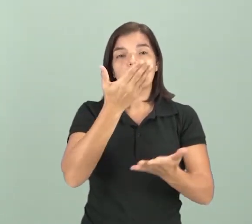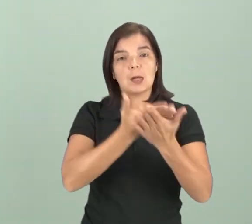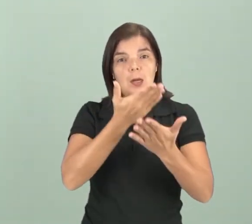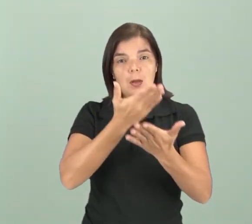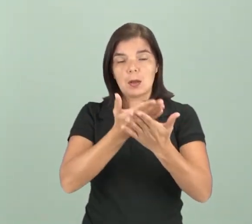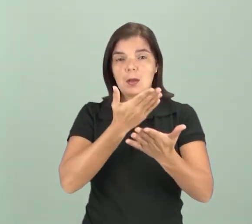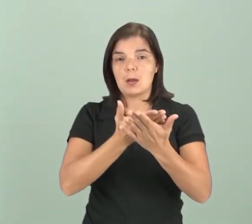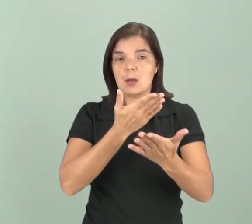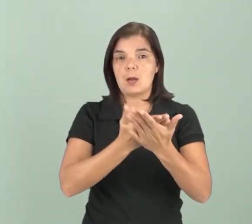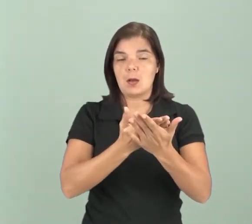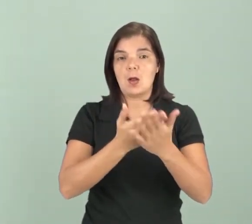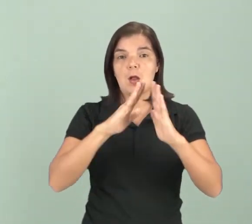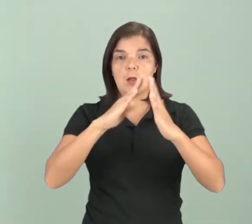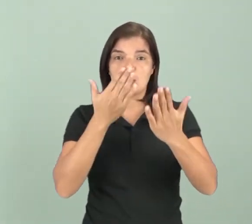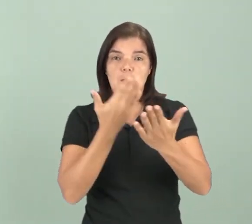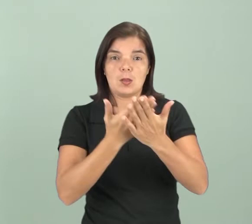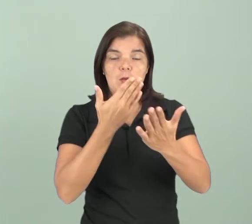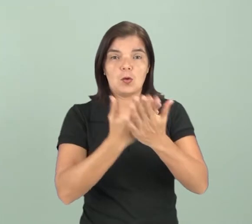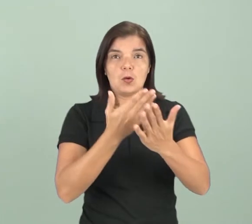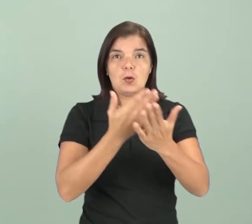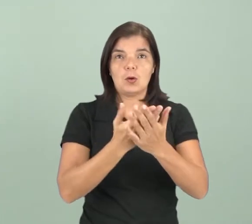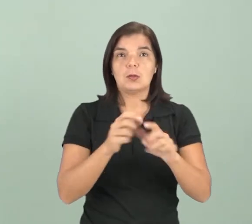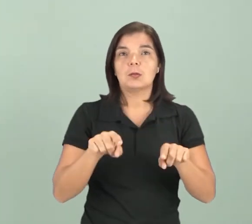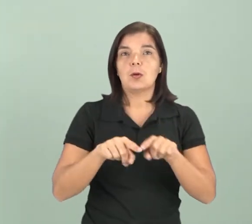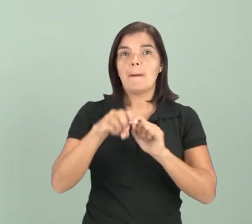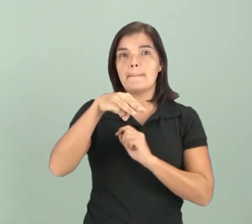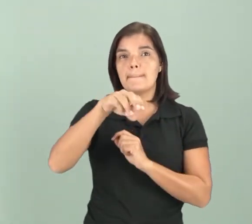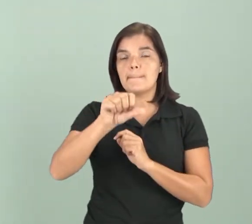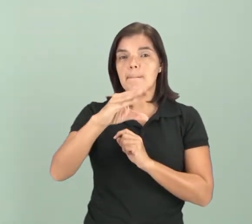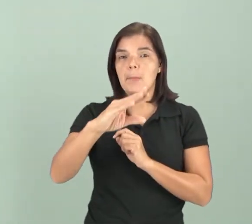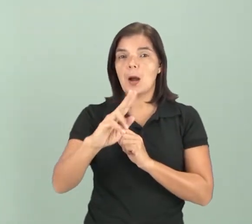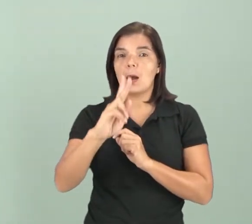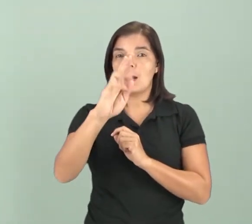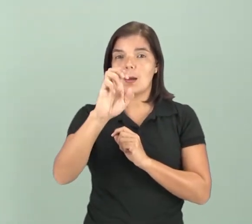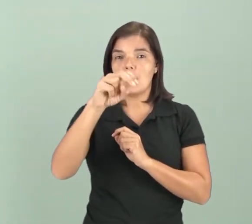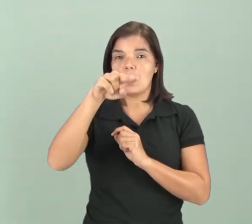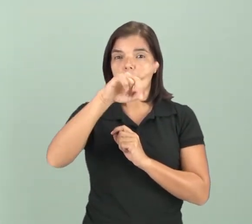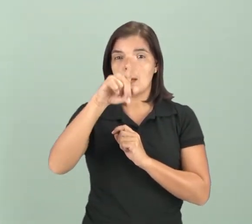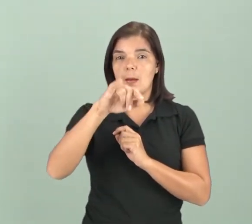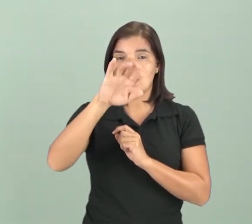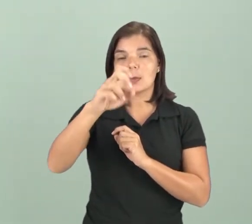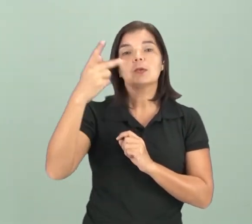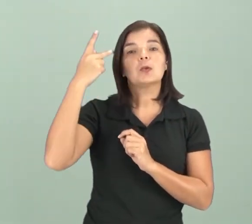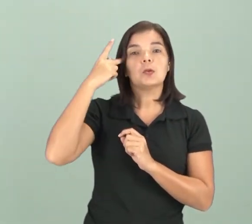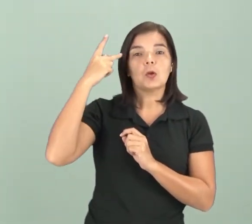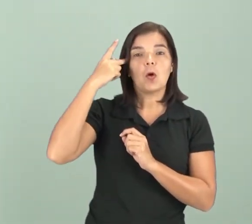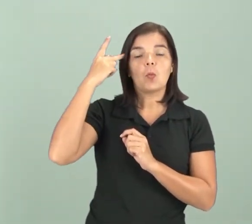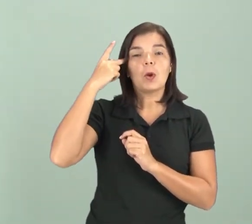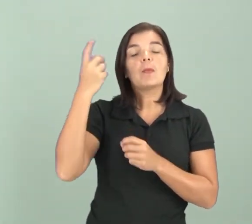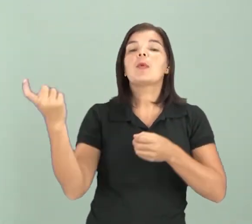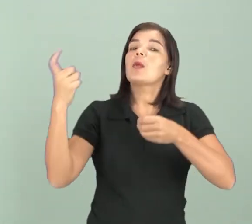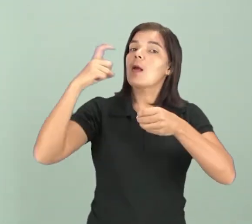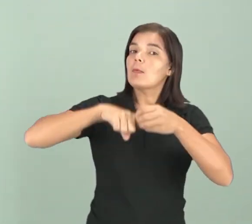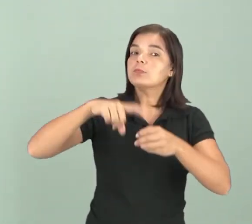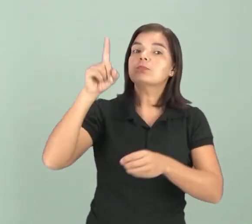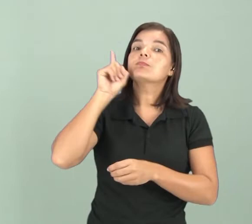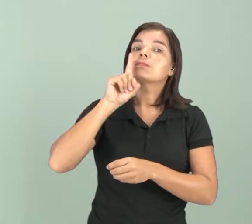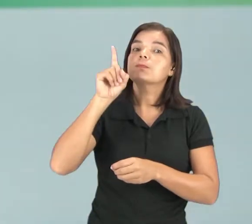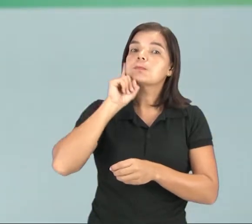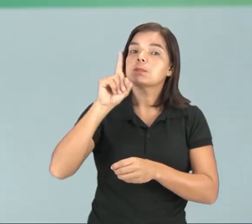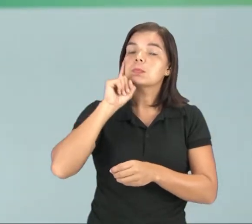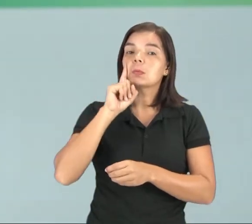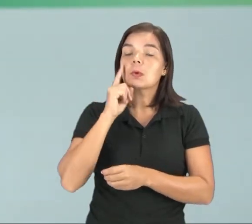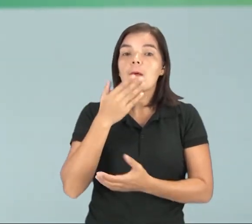aula no colégio chamado Marquise, em São Paulo, e ele retorna aos Estados Unidos e